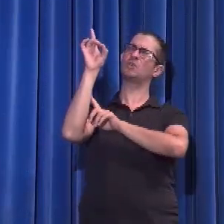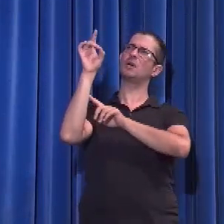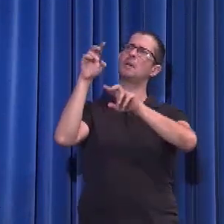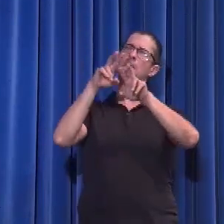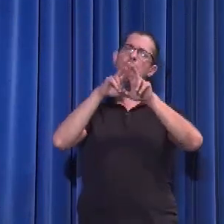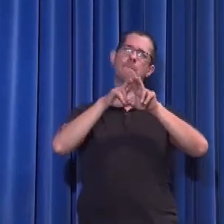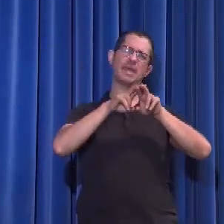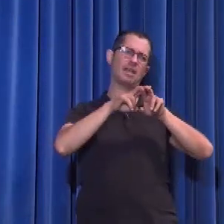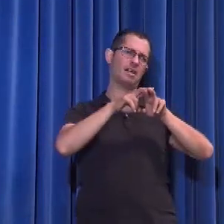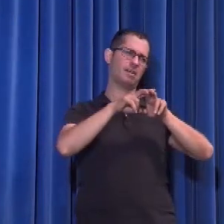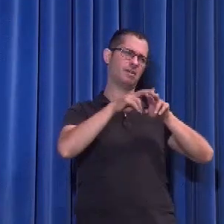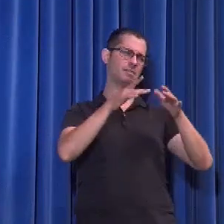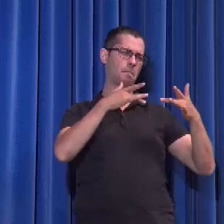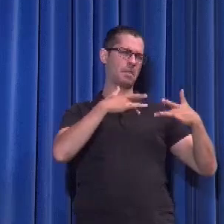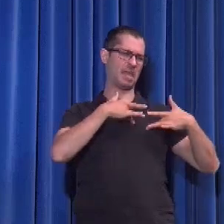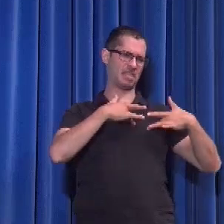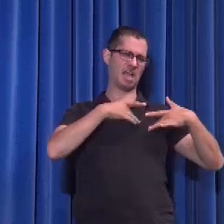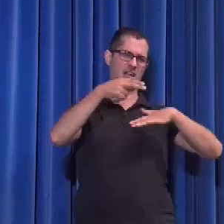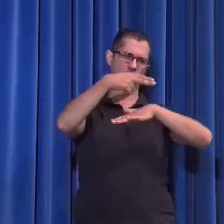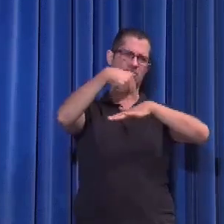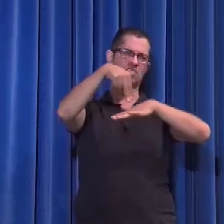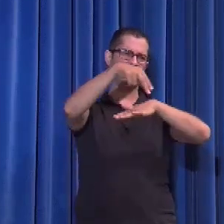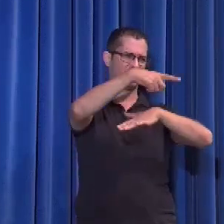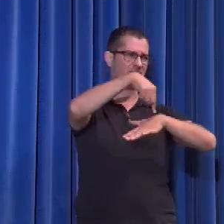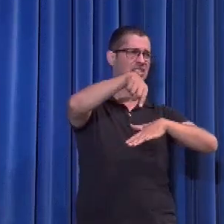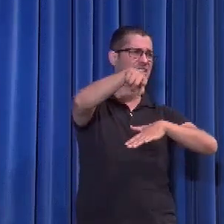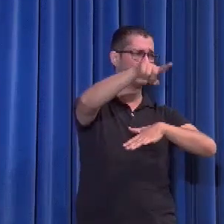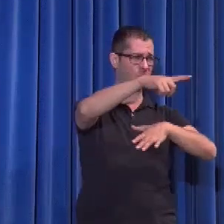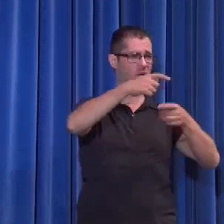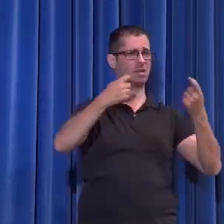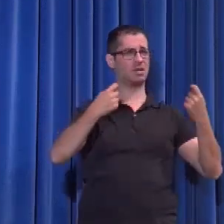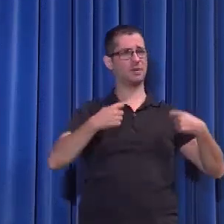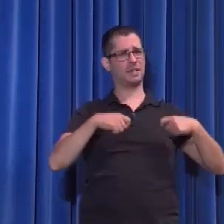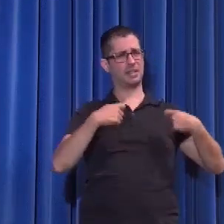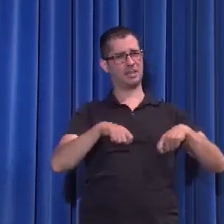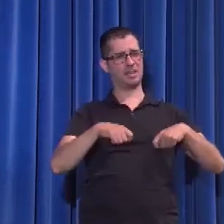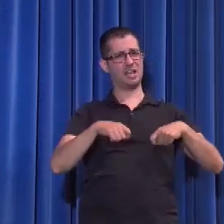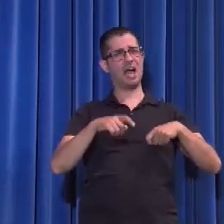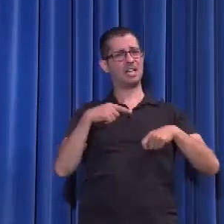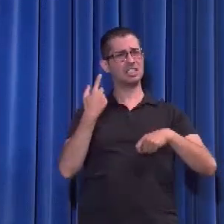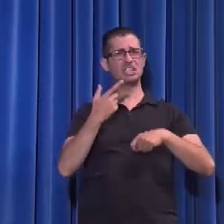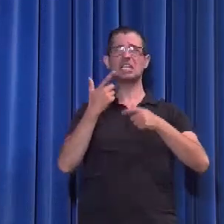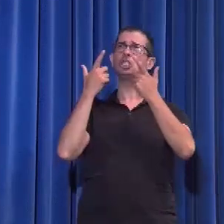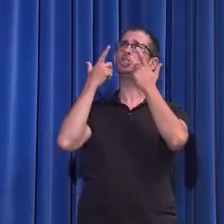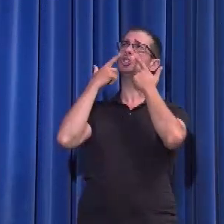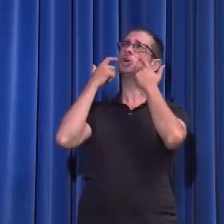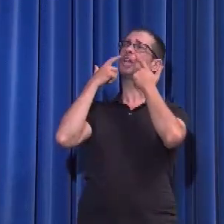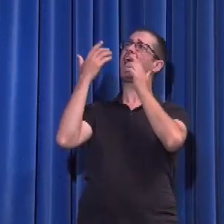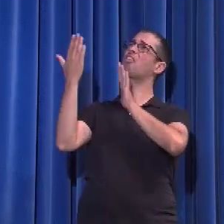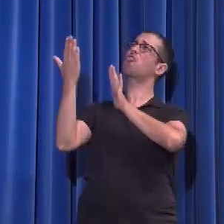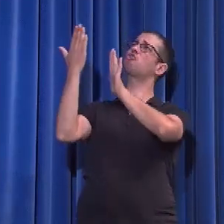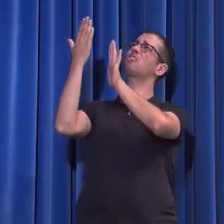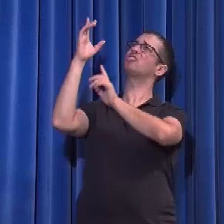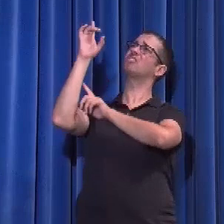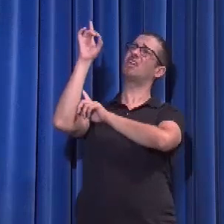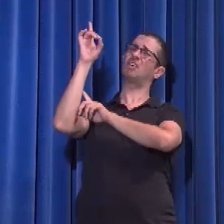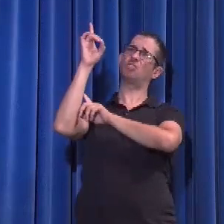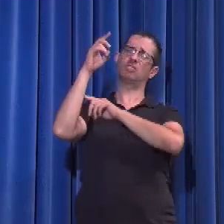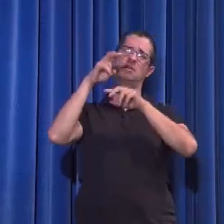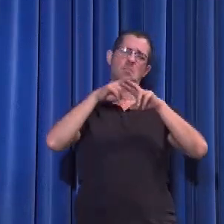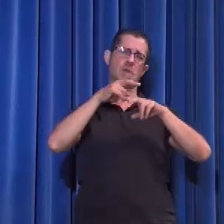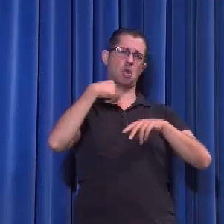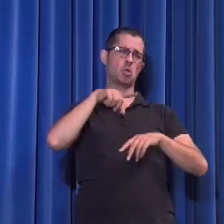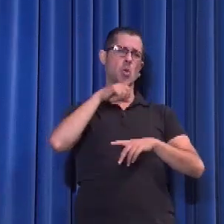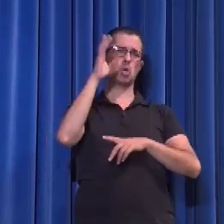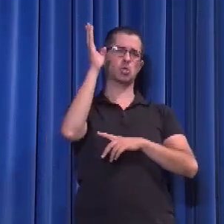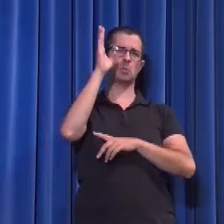desta nação. Nós temos chorado diante de Deus da impiedade do nosso Brasil. Temos clamado